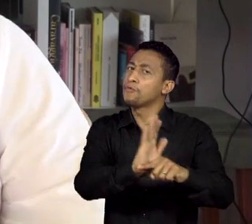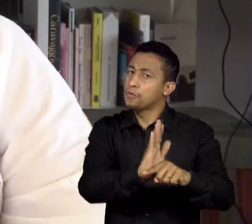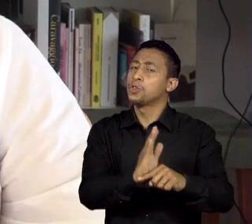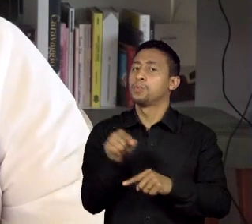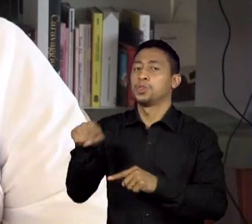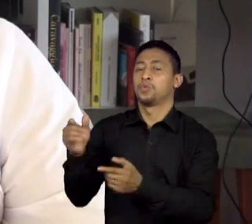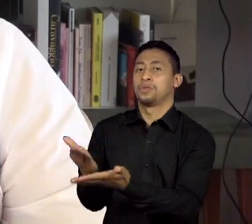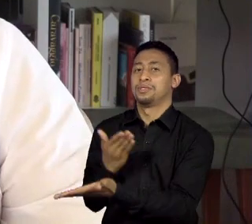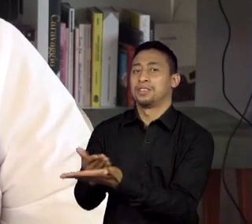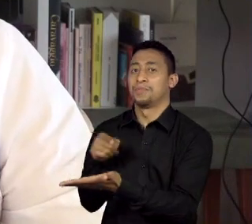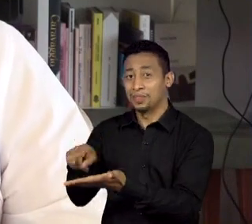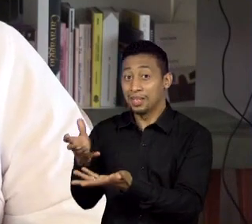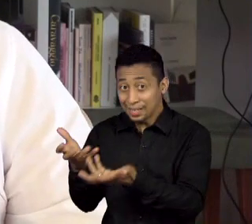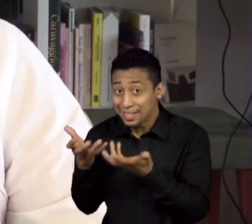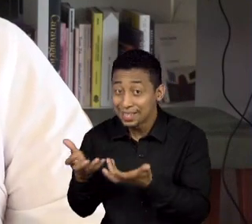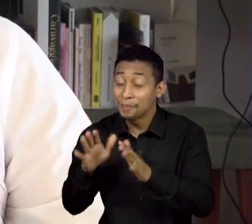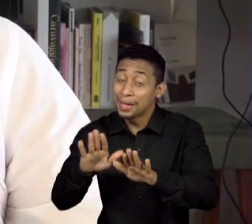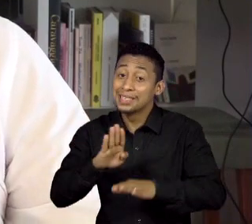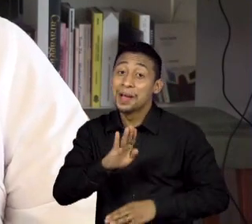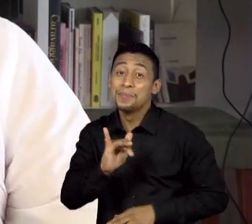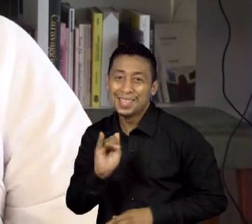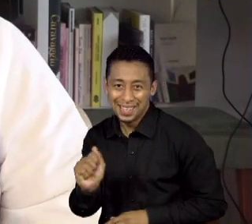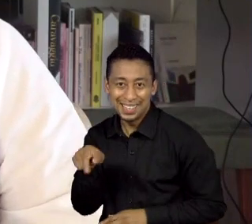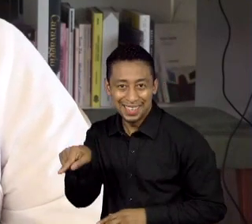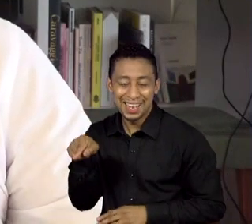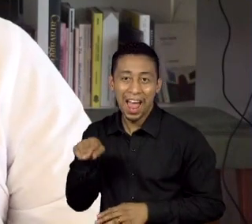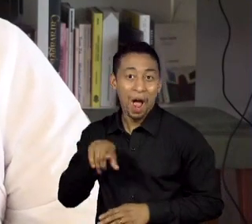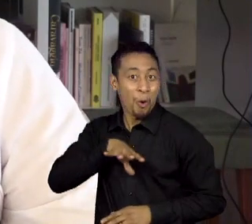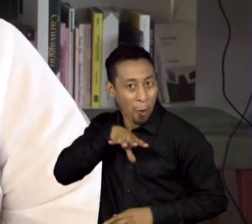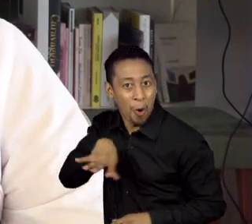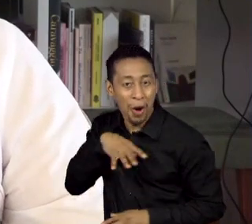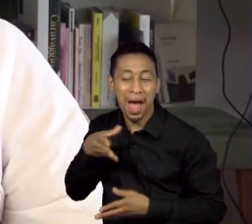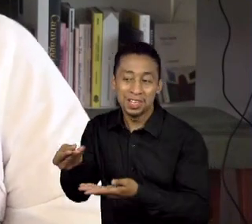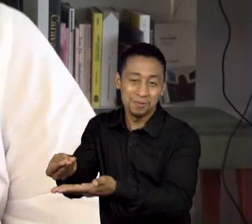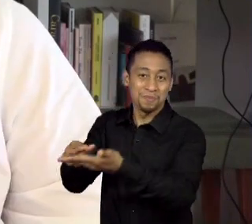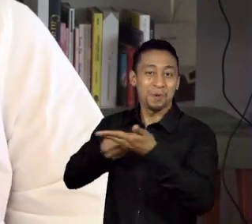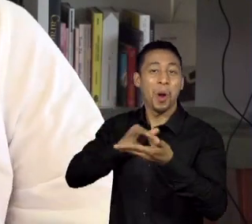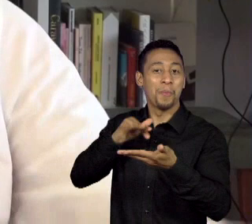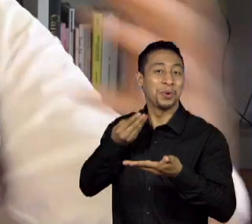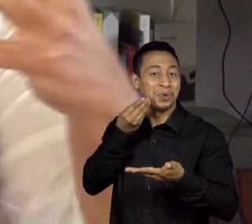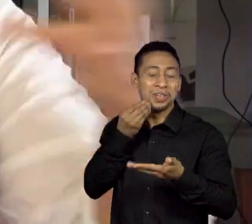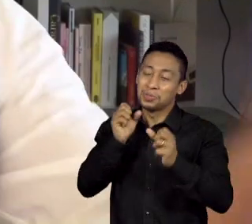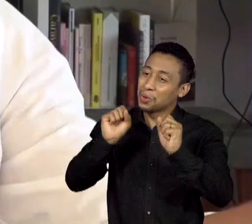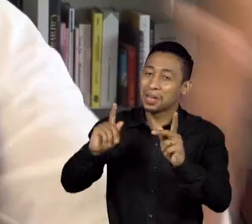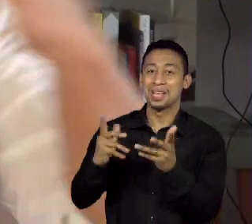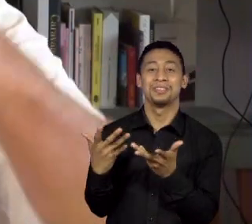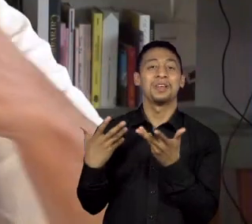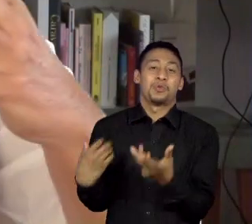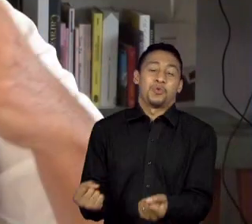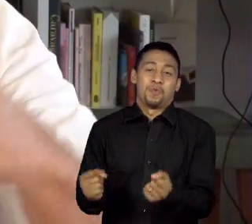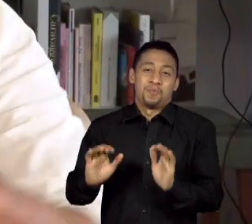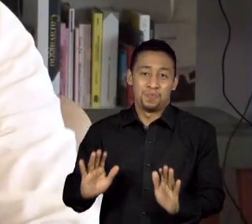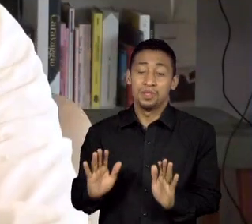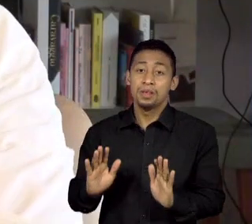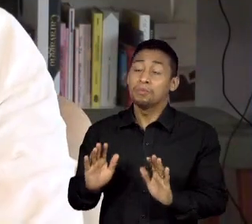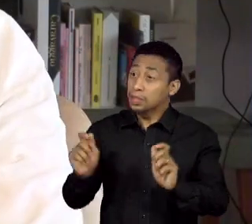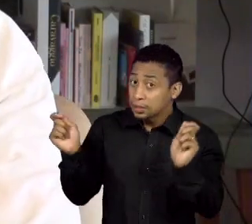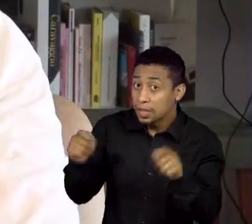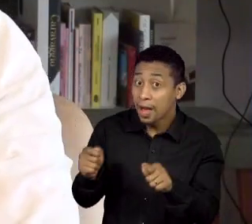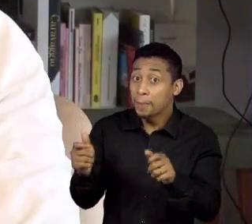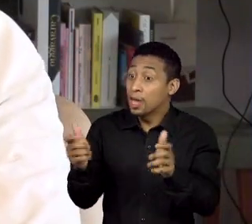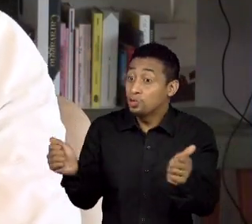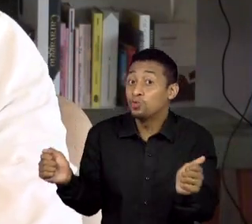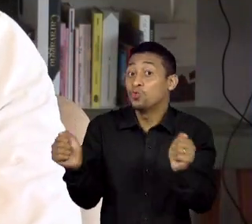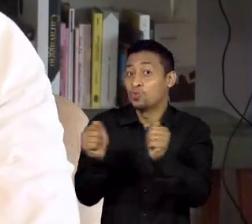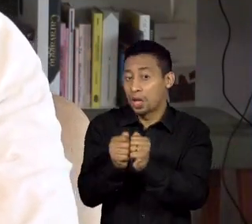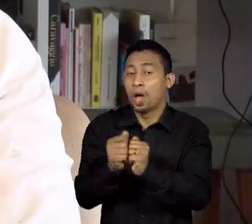deu coragem de novo para todo mundo. E aí o Heitor foi lá atrás, ofereceu, e de repente, a gente falou, por que a gente não junta as duas coisas? Tratar